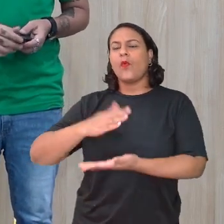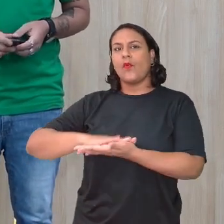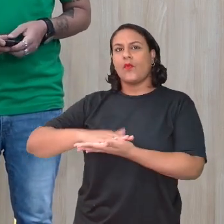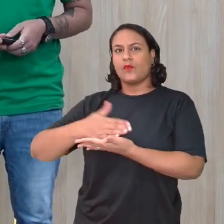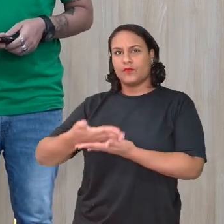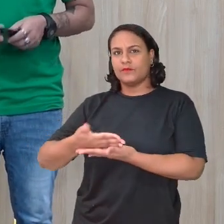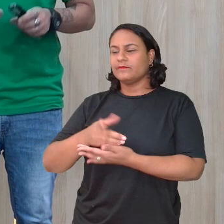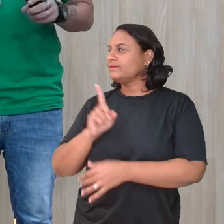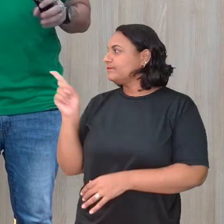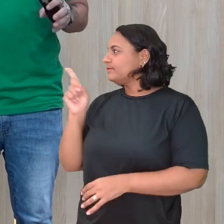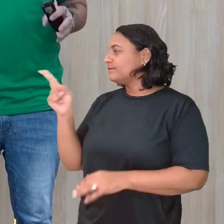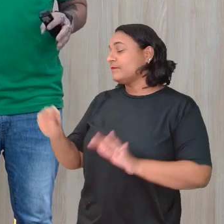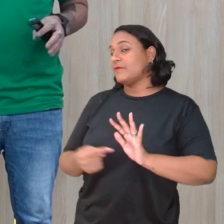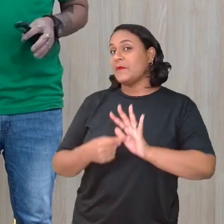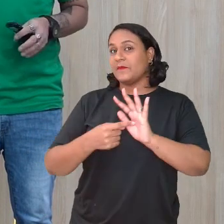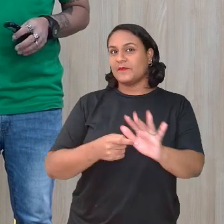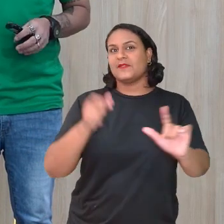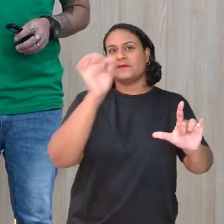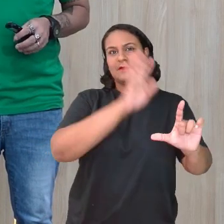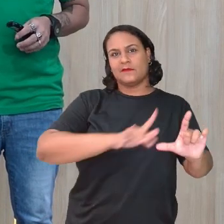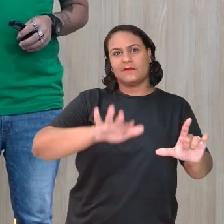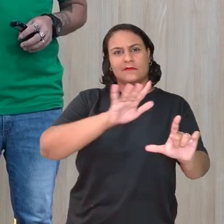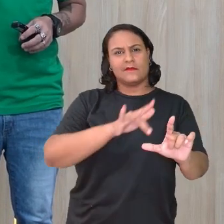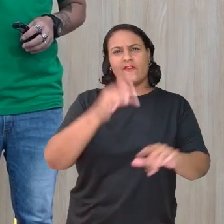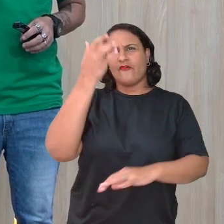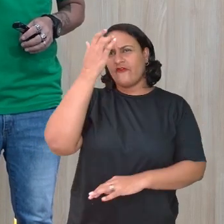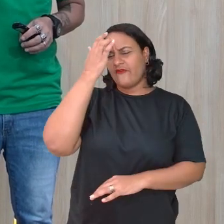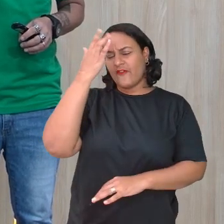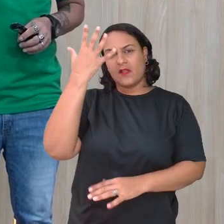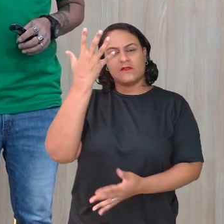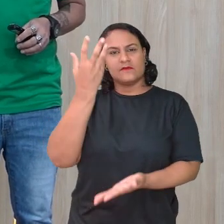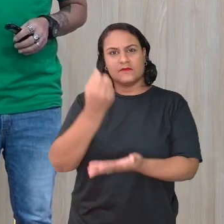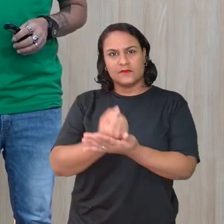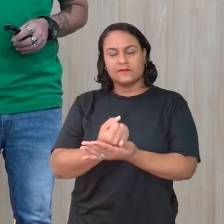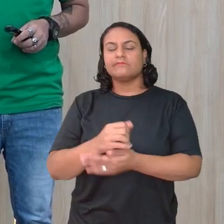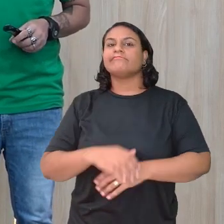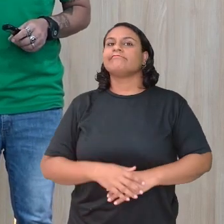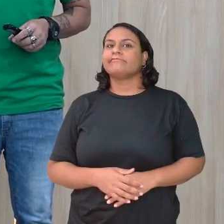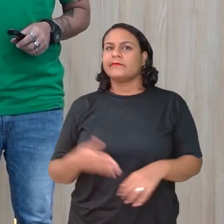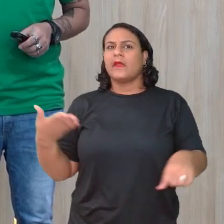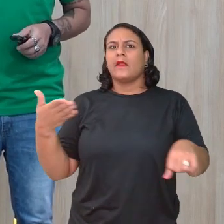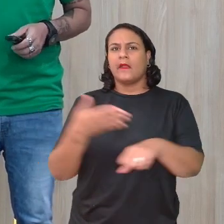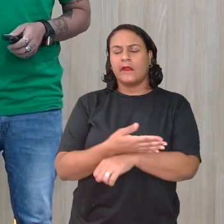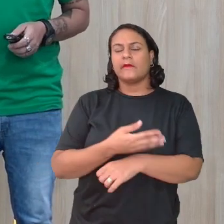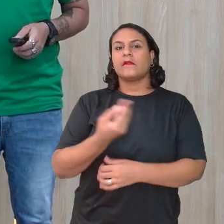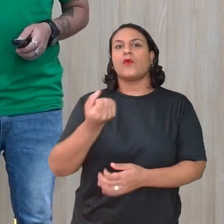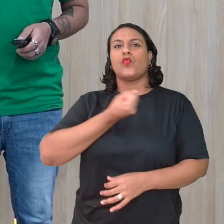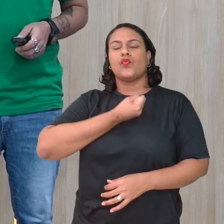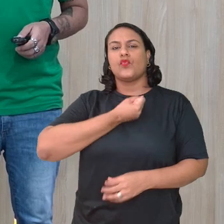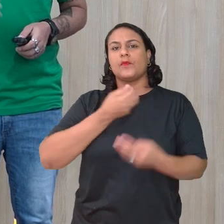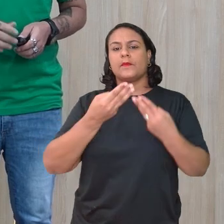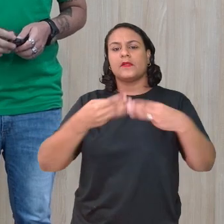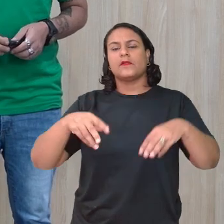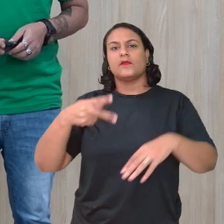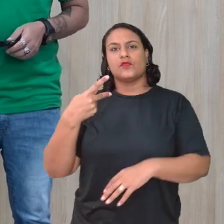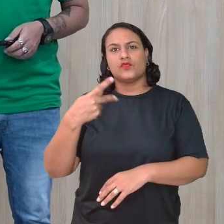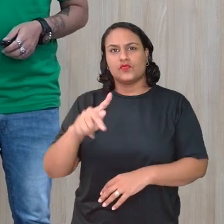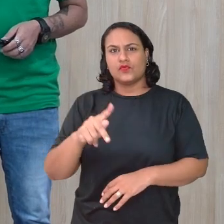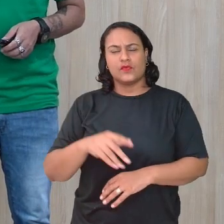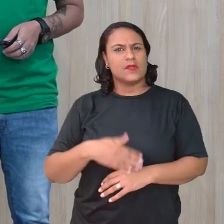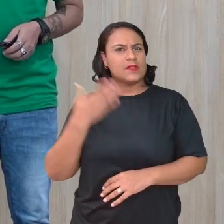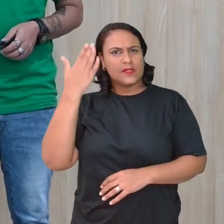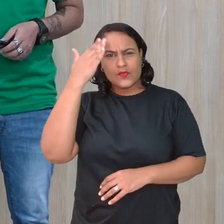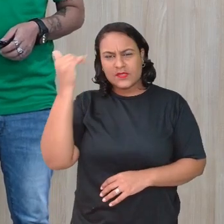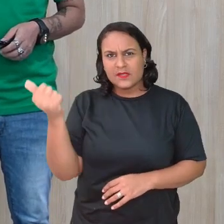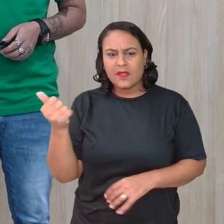esse aplicativo, super fácil de instalar, coloca lá login e senha, o login é tua matrícula, se tu não sabe tua matrícula,